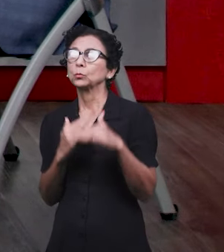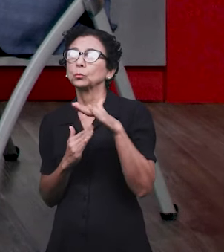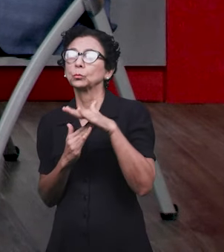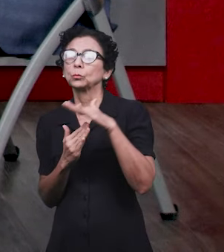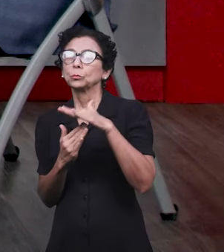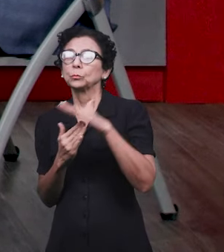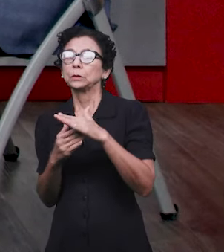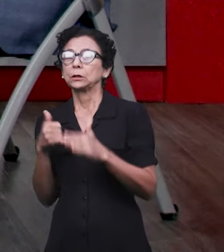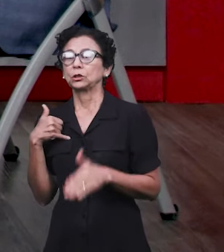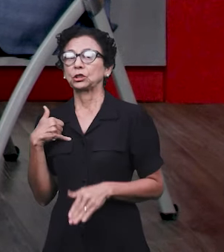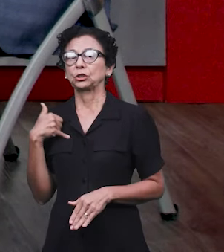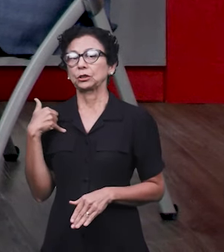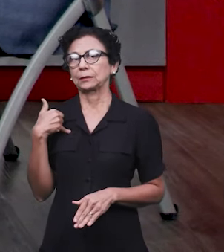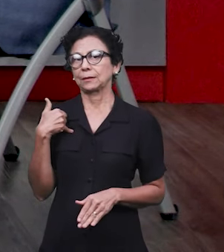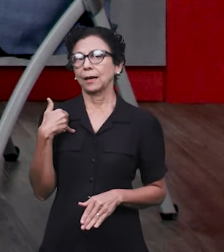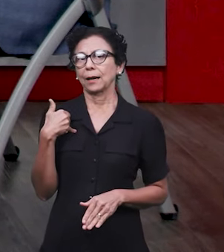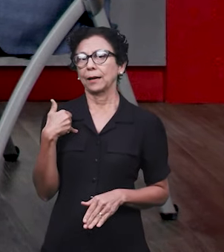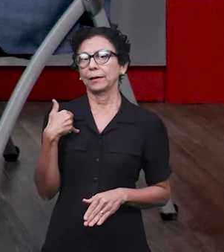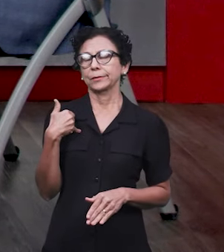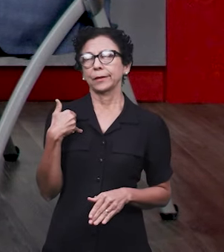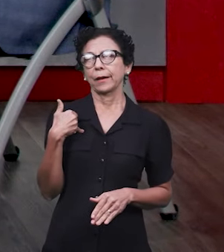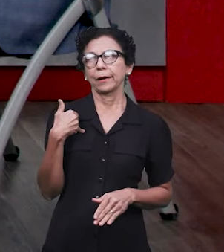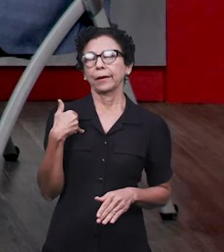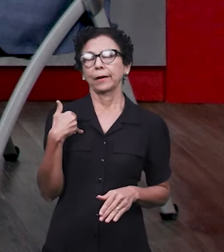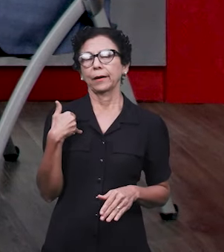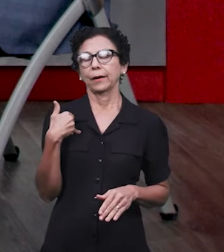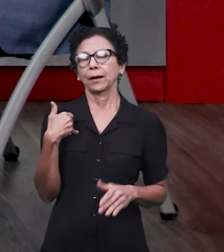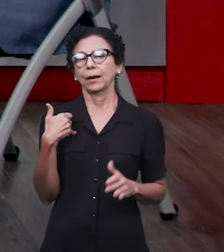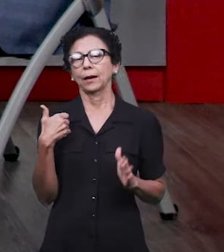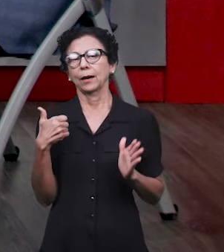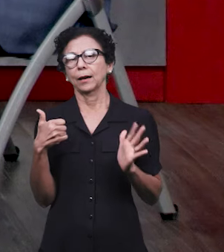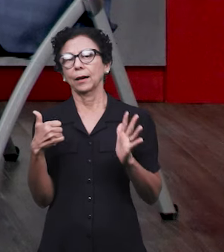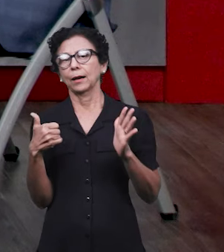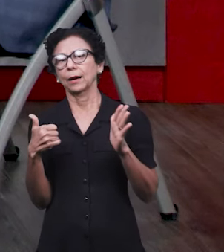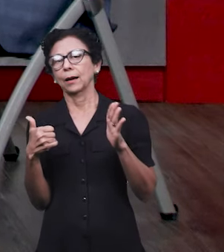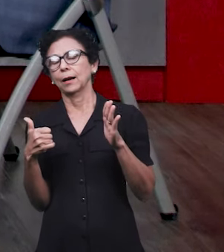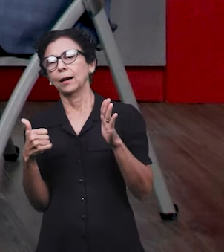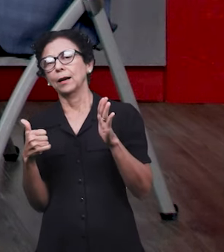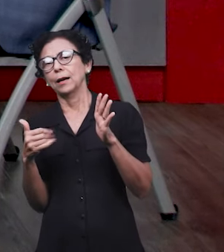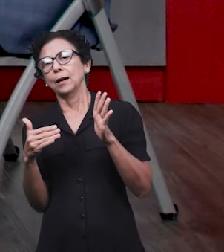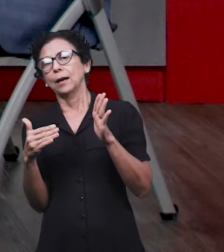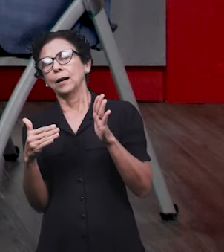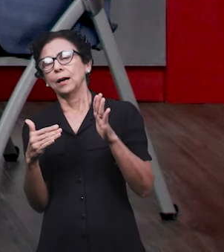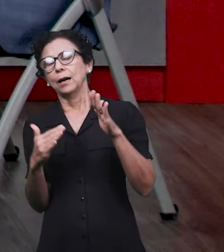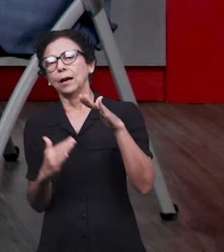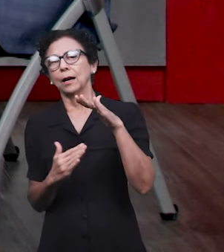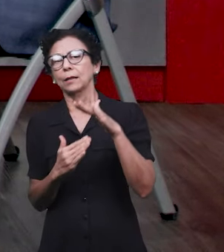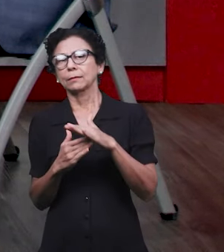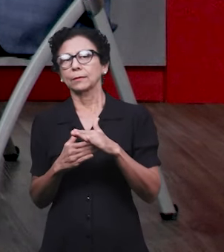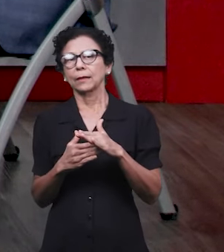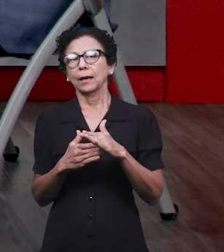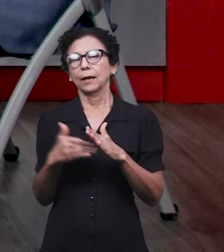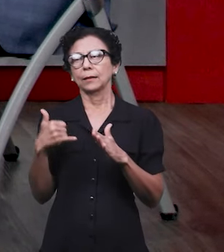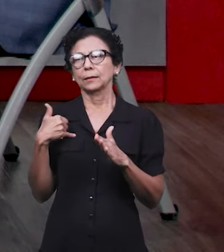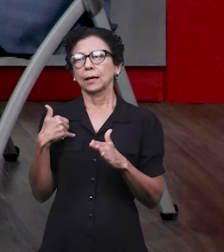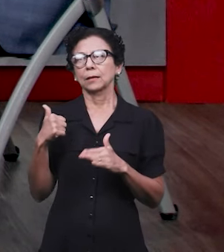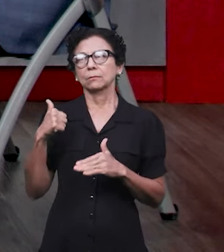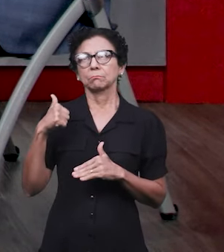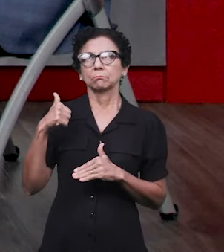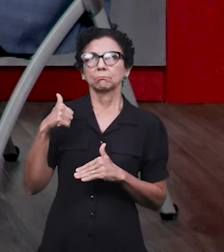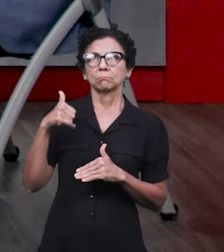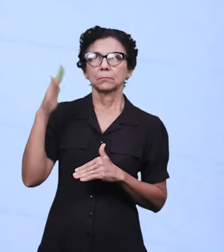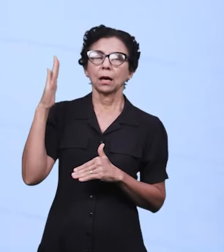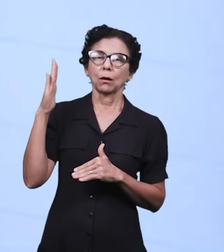se admite o idoso até tal idade. Não, isso não pode. Isso seria